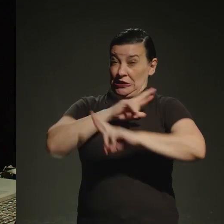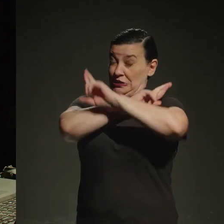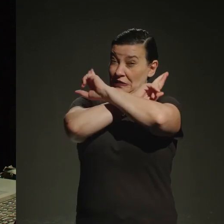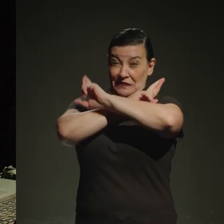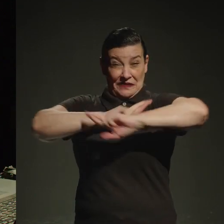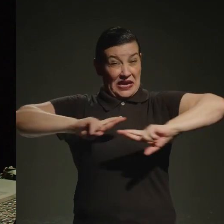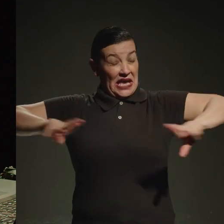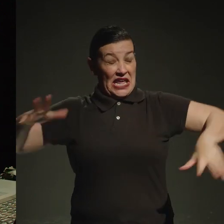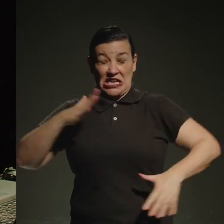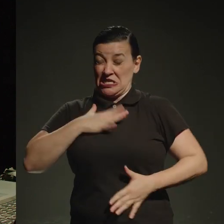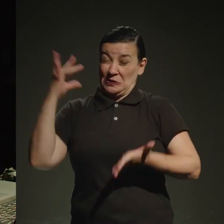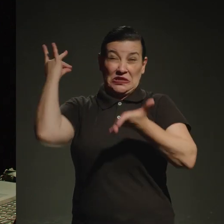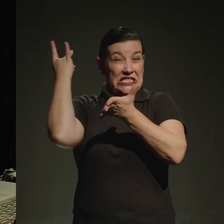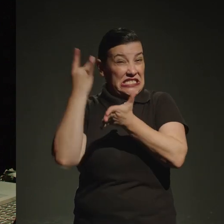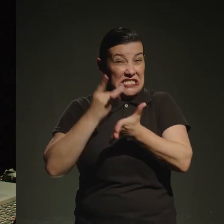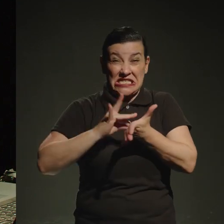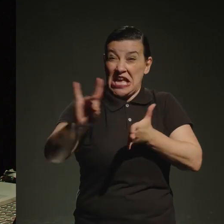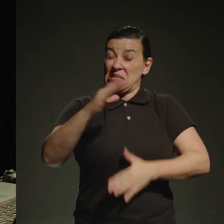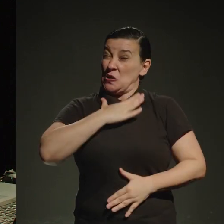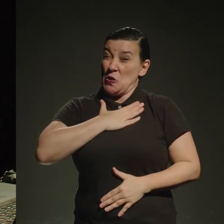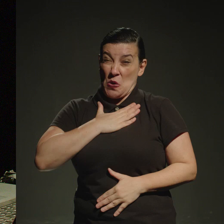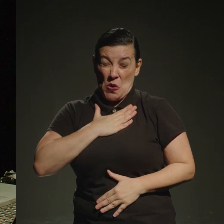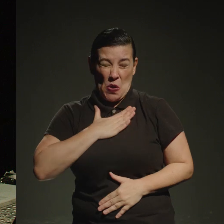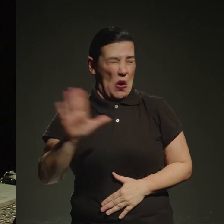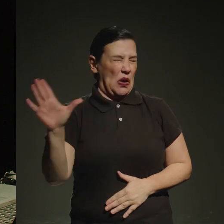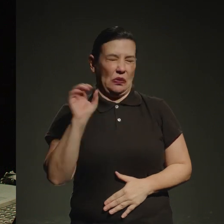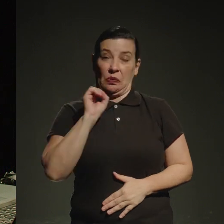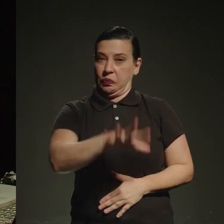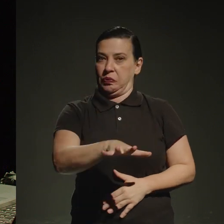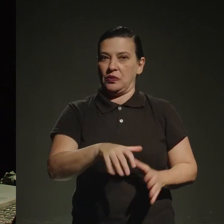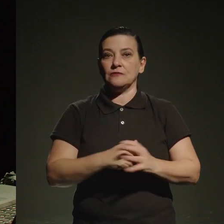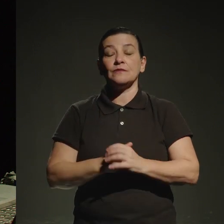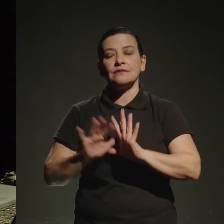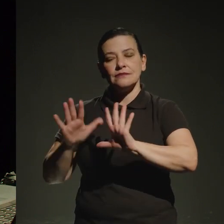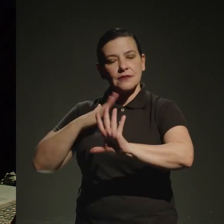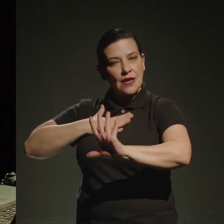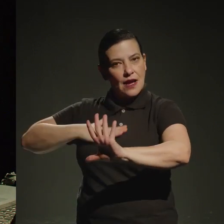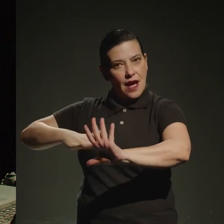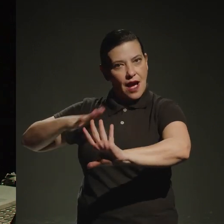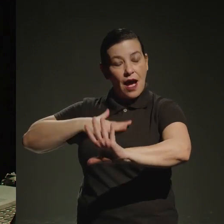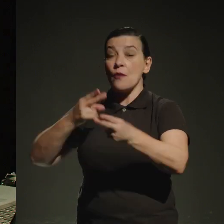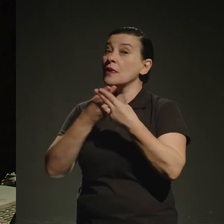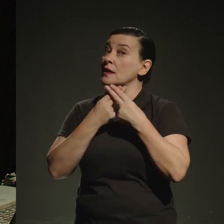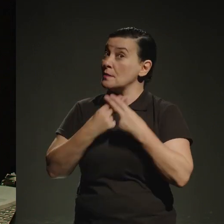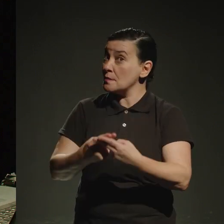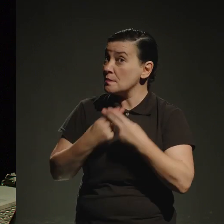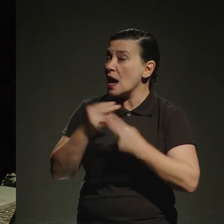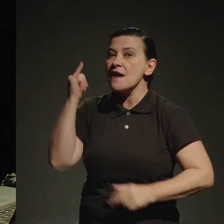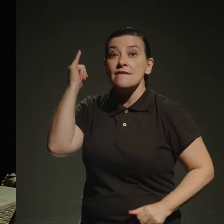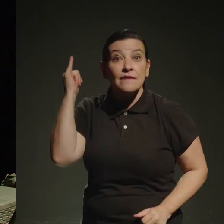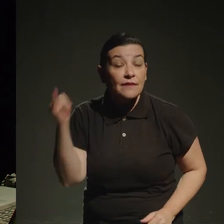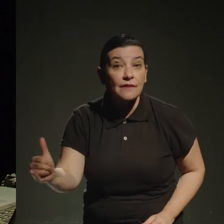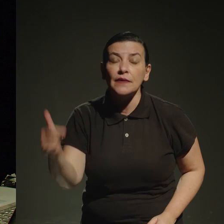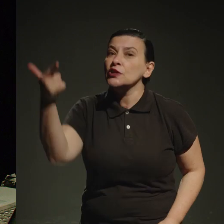quanto eu detesto essa tal real. Não? Não te apoquentes, calma. Digo e